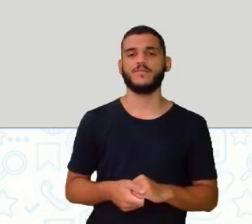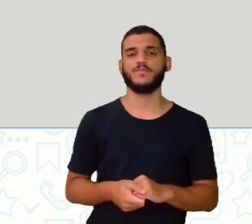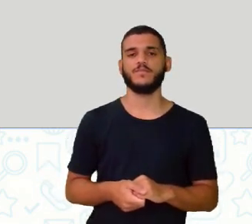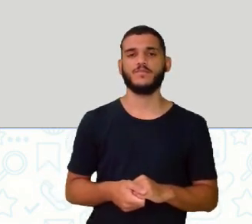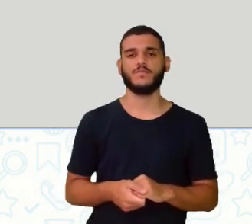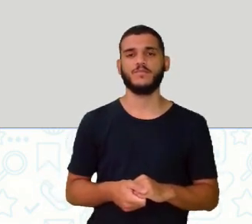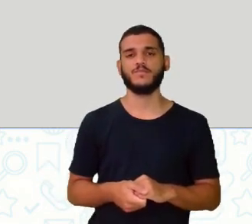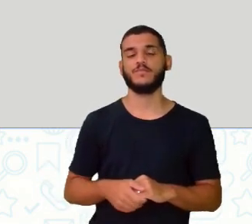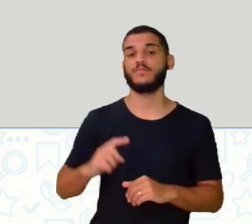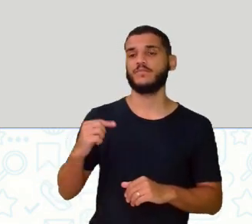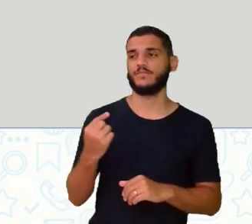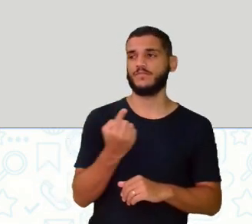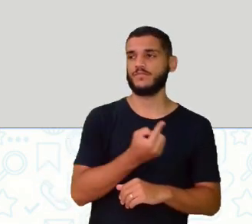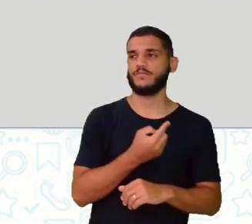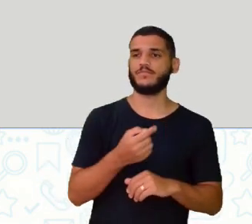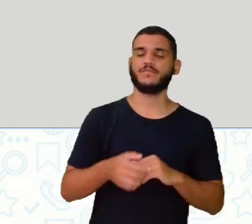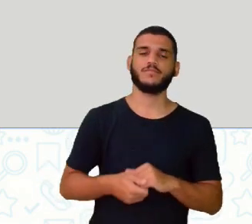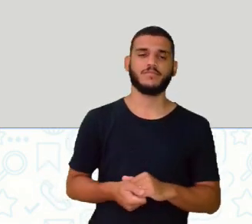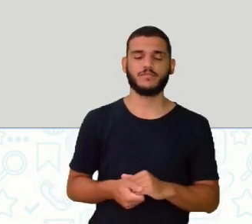é